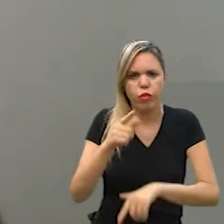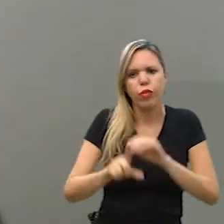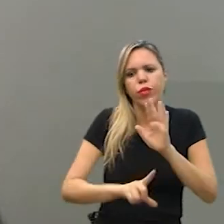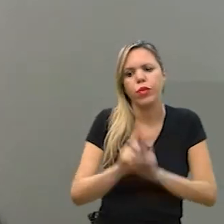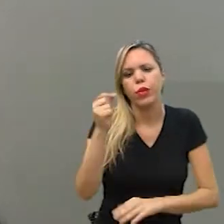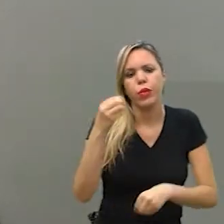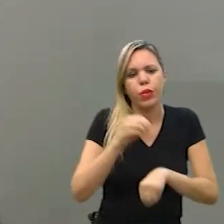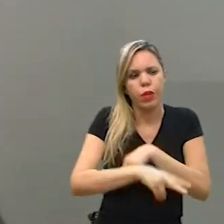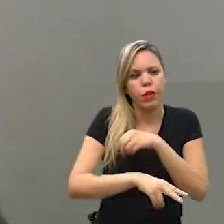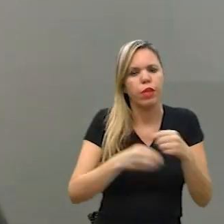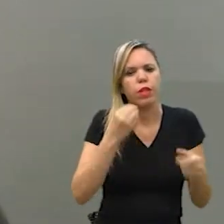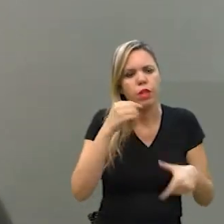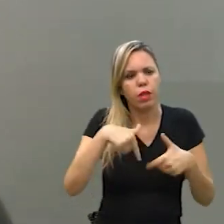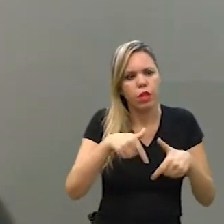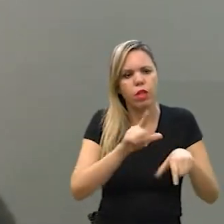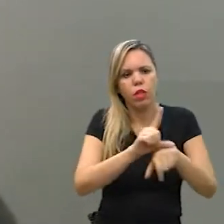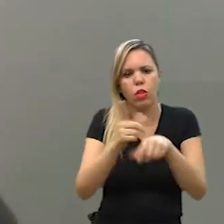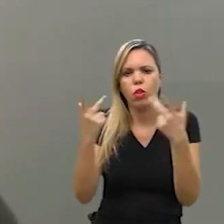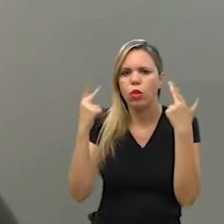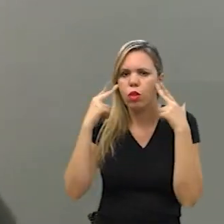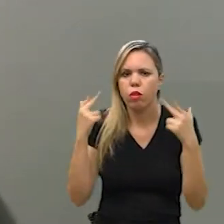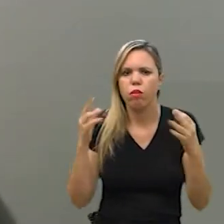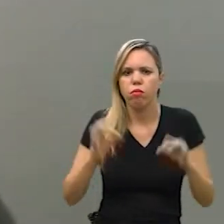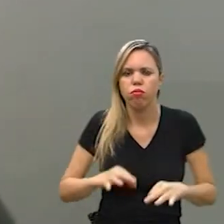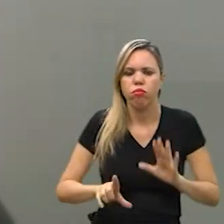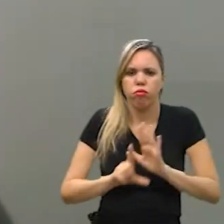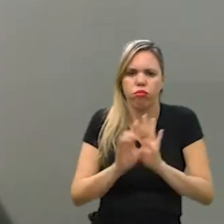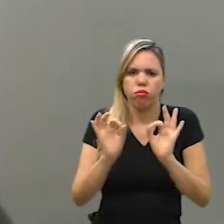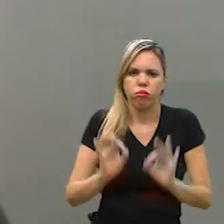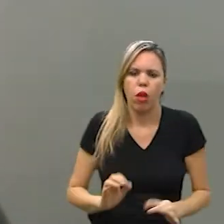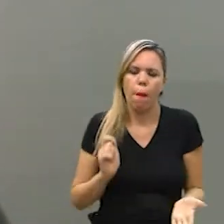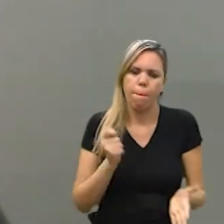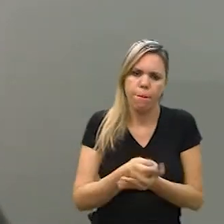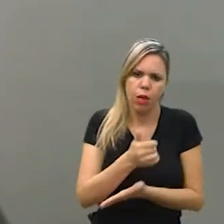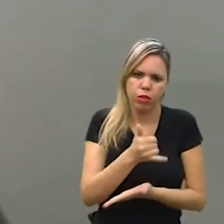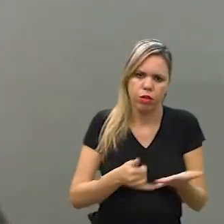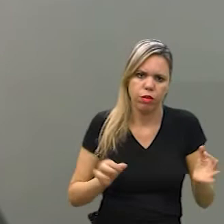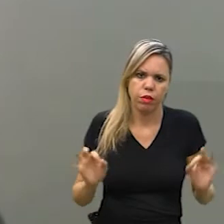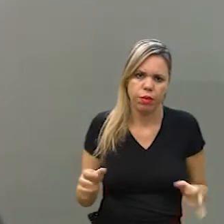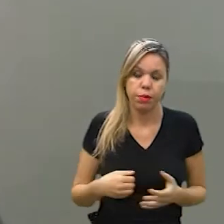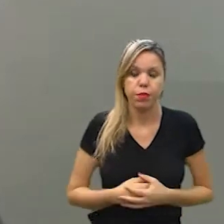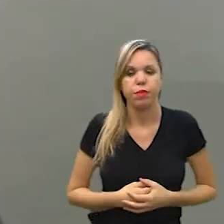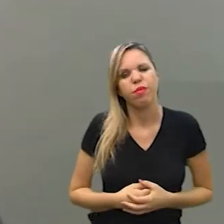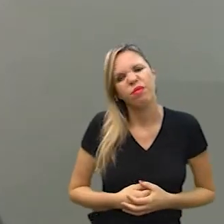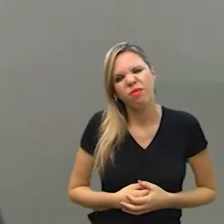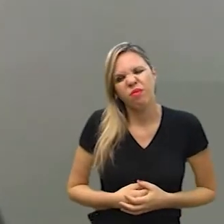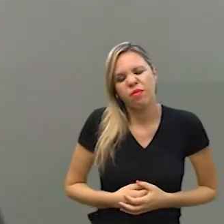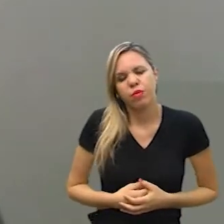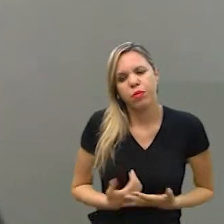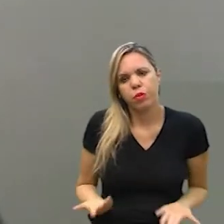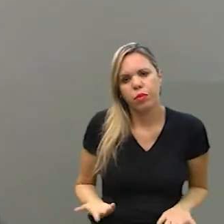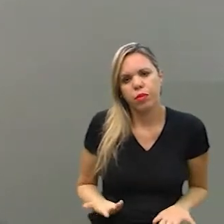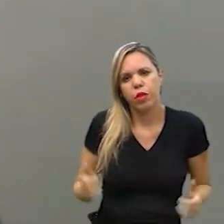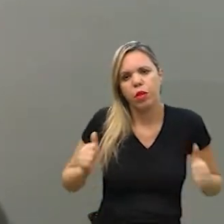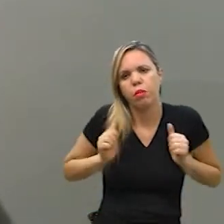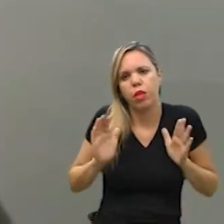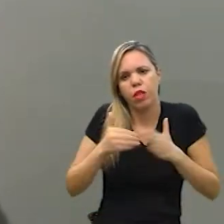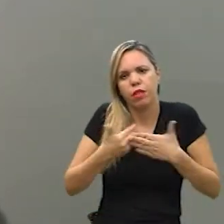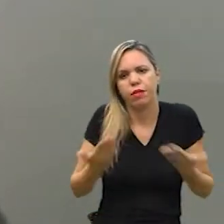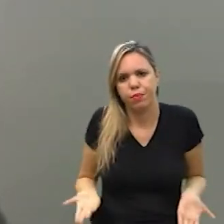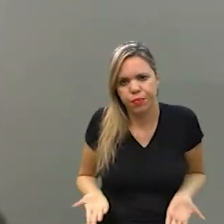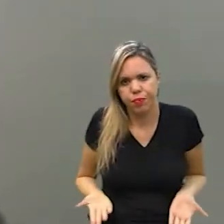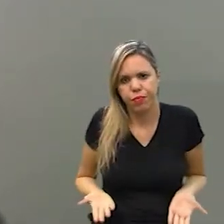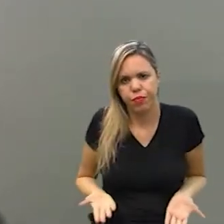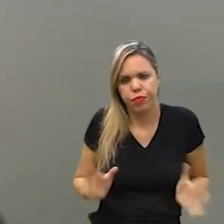emprego, geram renda, têm seus trabalhos de forma ilegal, pagando seus impostos, né, certinho, estão